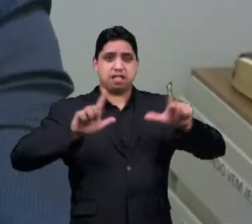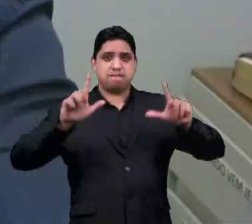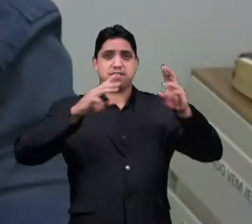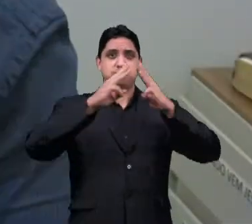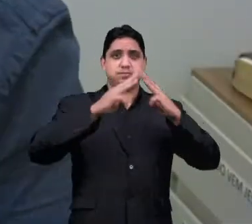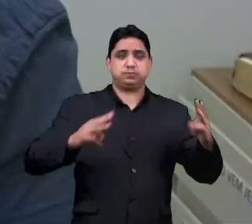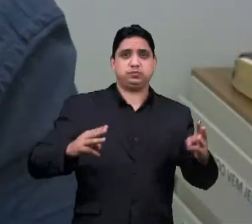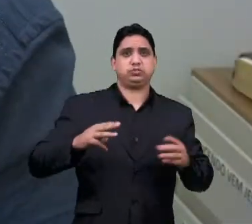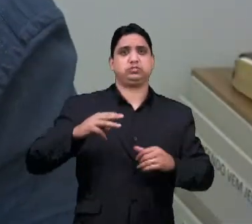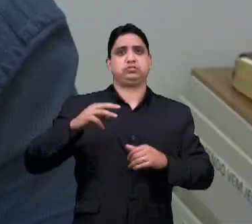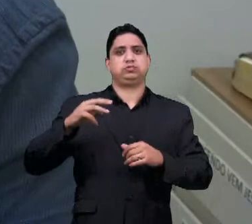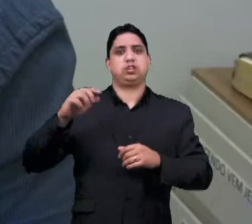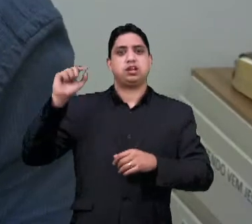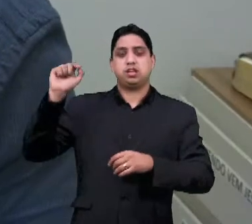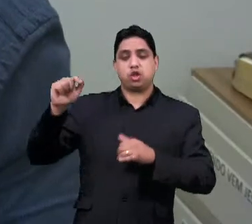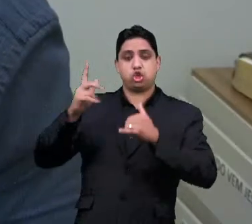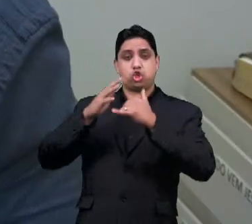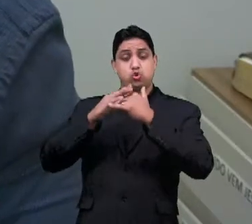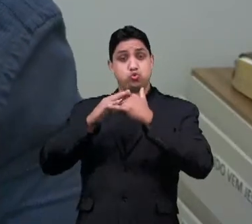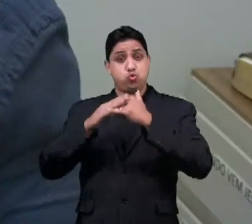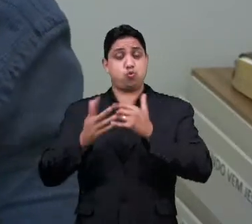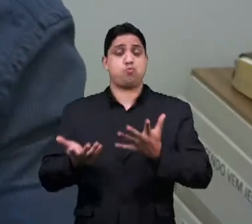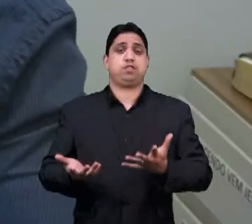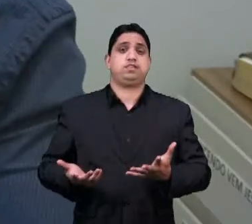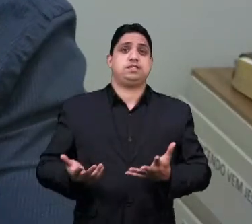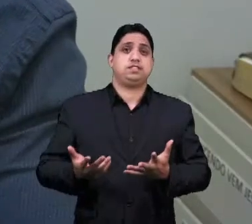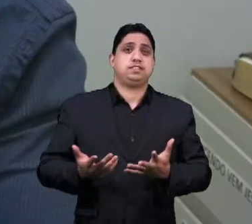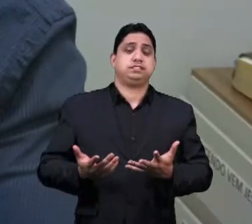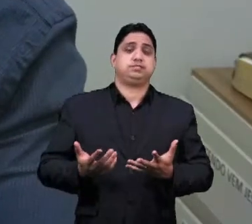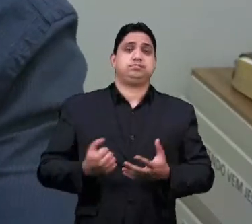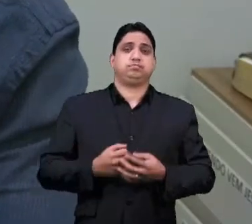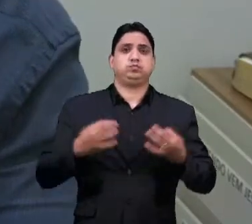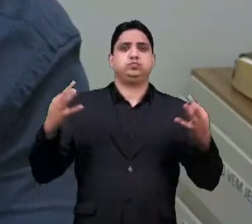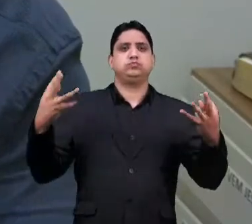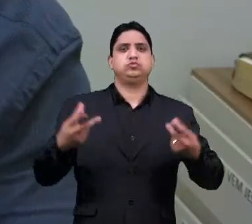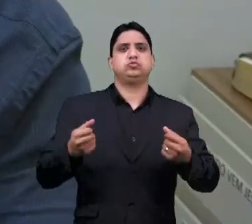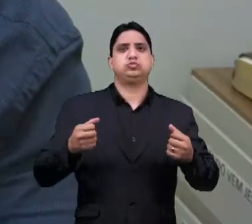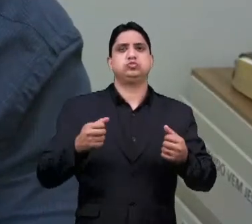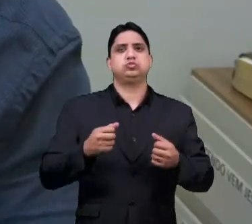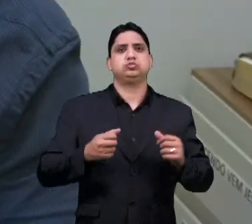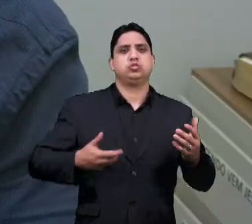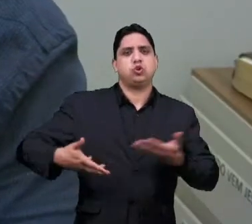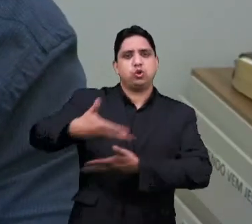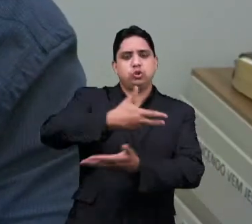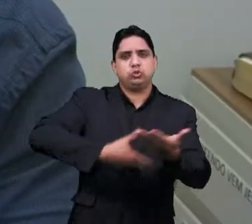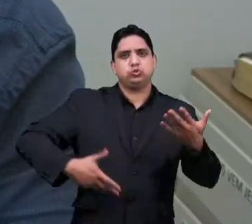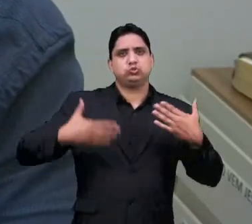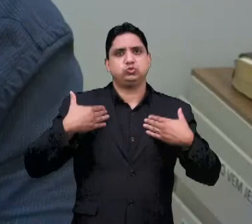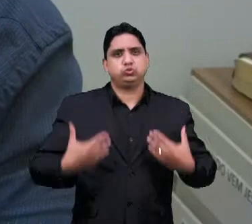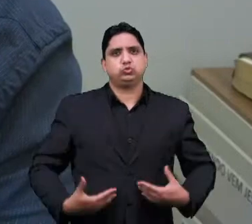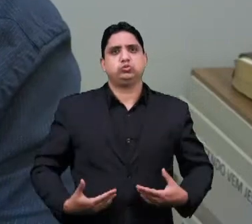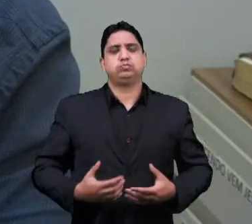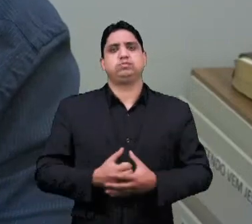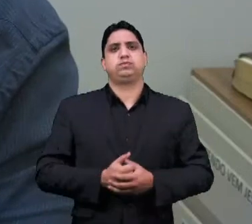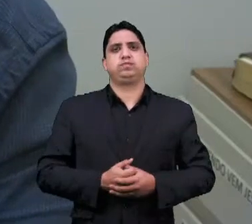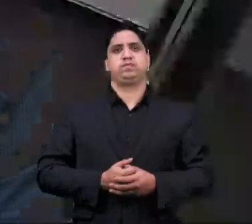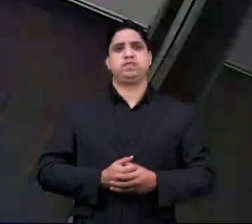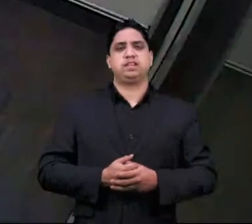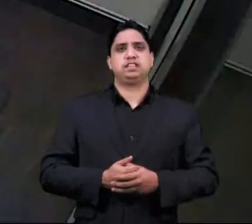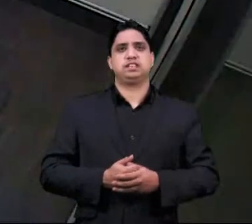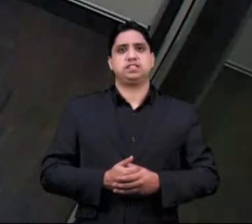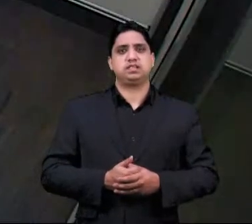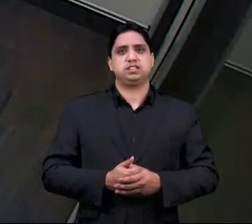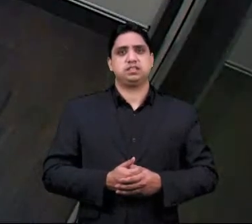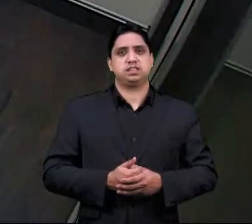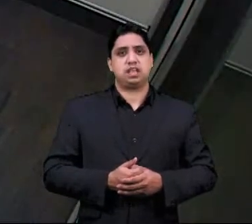os nossos queridos irmãos que estão nos acompanhando no YouTube, tudo gira em termos do corpo, né, pastor? E você falou,